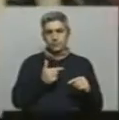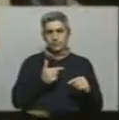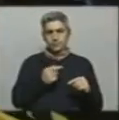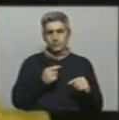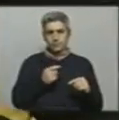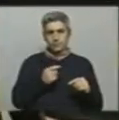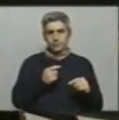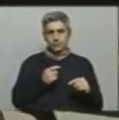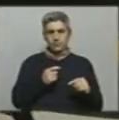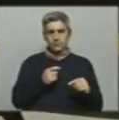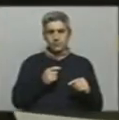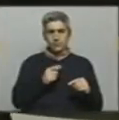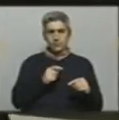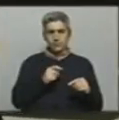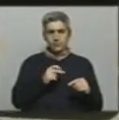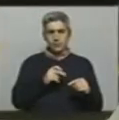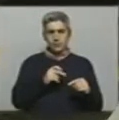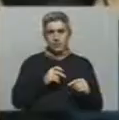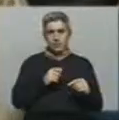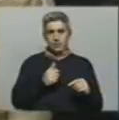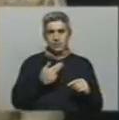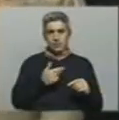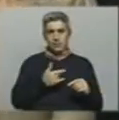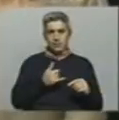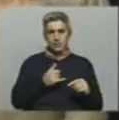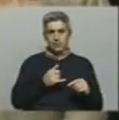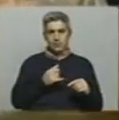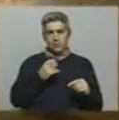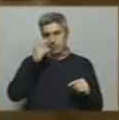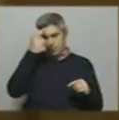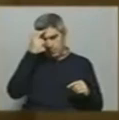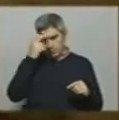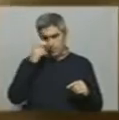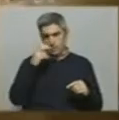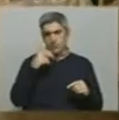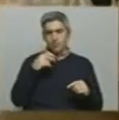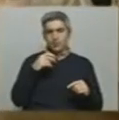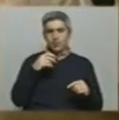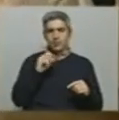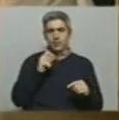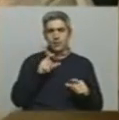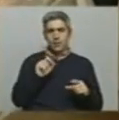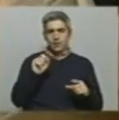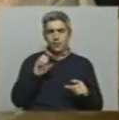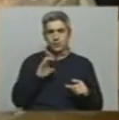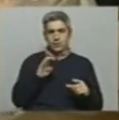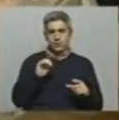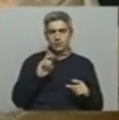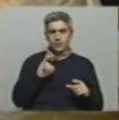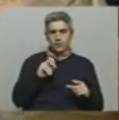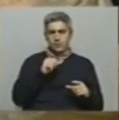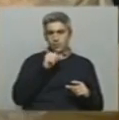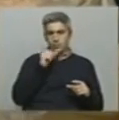azul. Exatamente. E então, Mbuti quer dizer cabra, em Xangã. E é